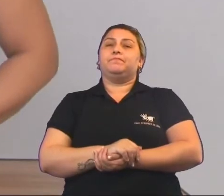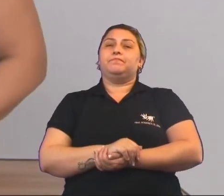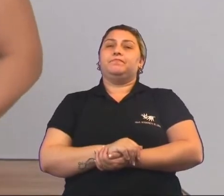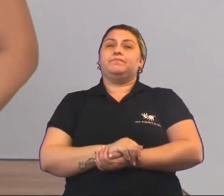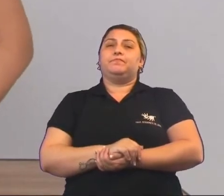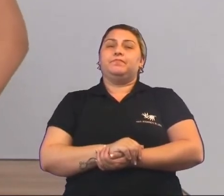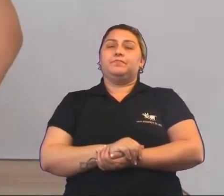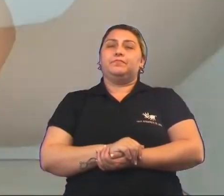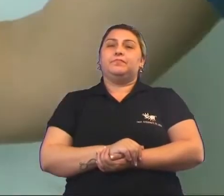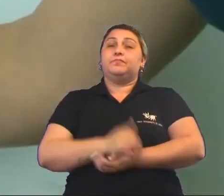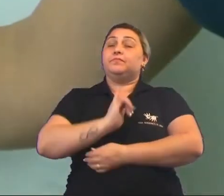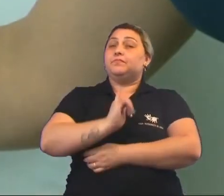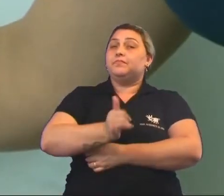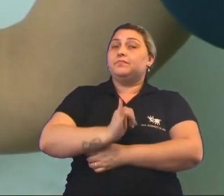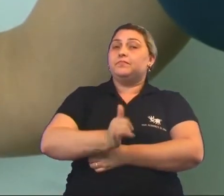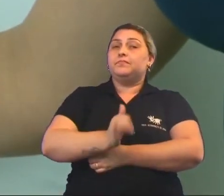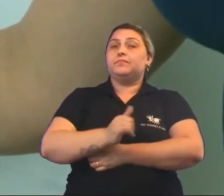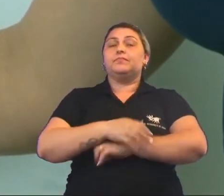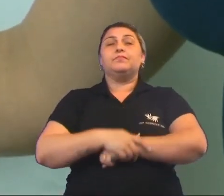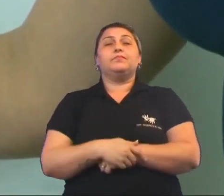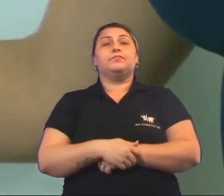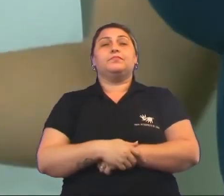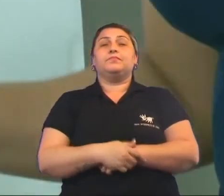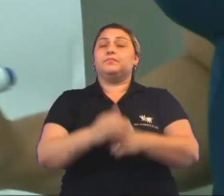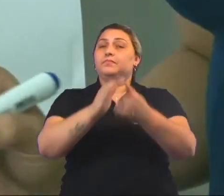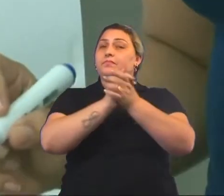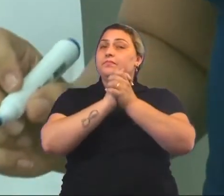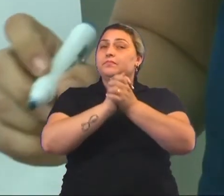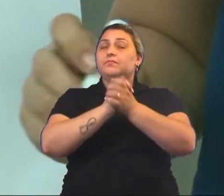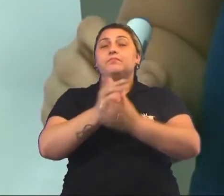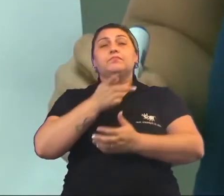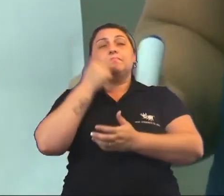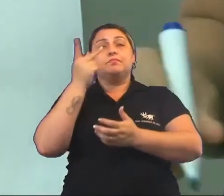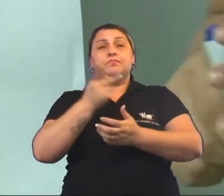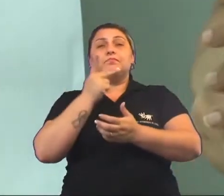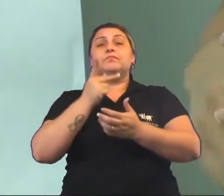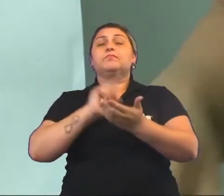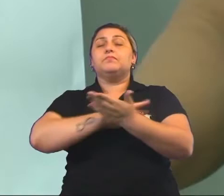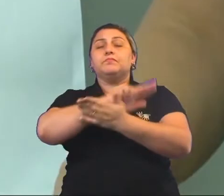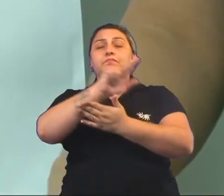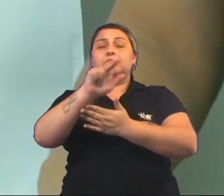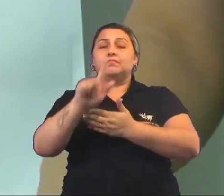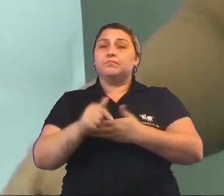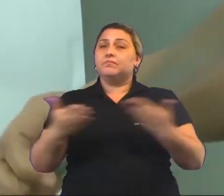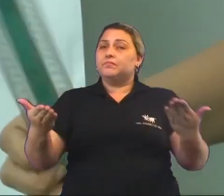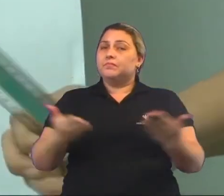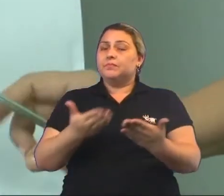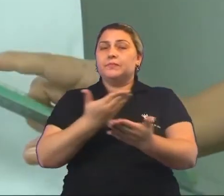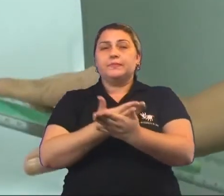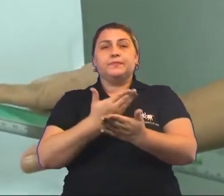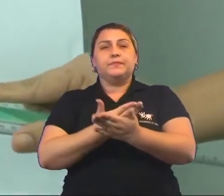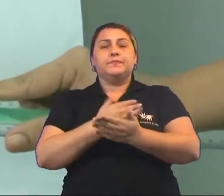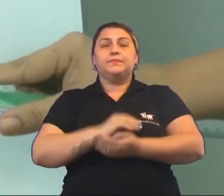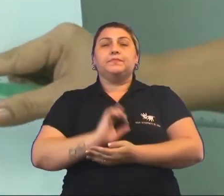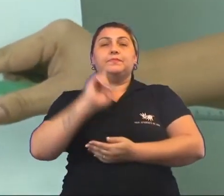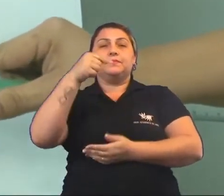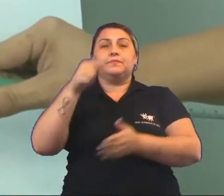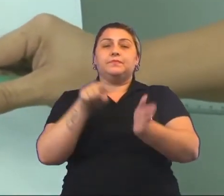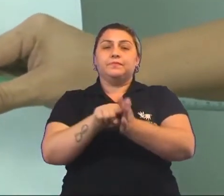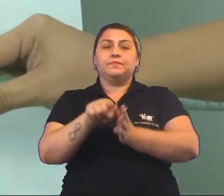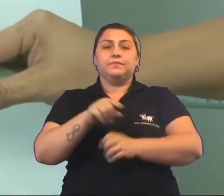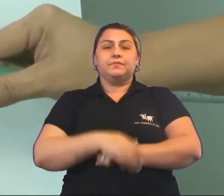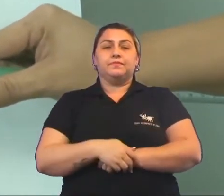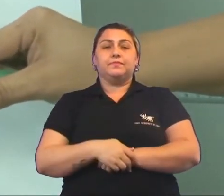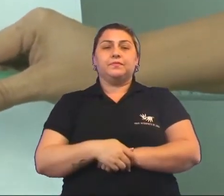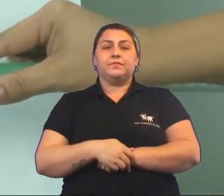fácil? Isso mesmo, é uma fábula. Parabéns, nós falamos por diversas vezes, né, na aula de hoje. Vamos lá para a próxima perguntinha